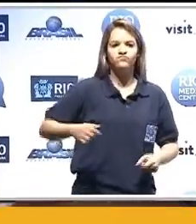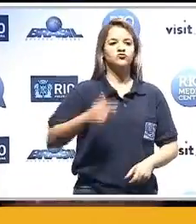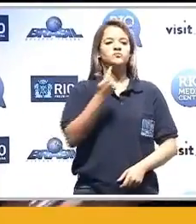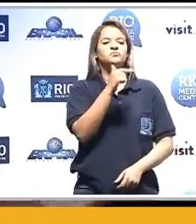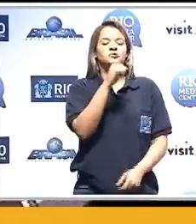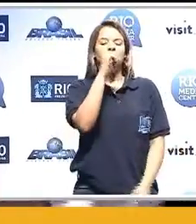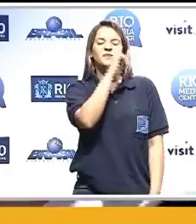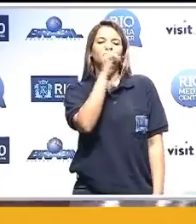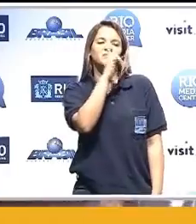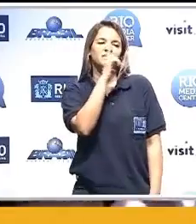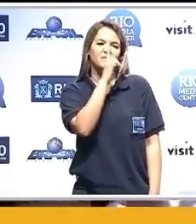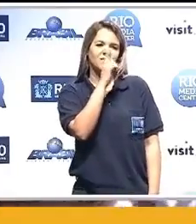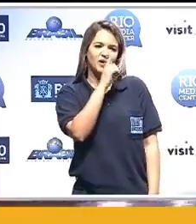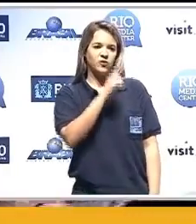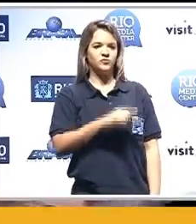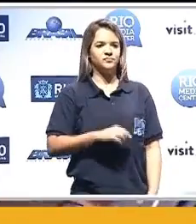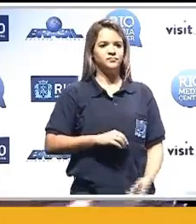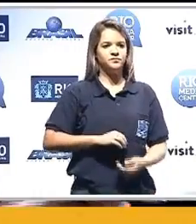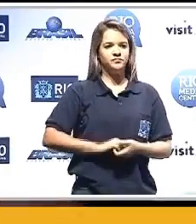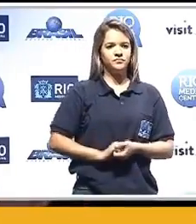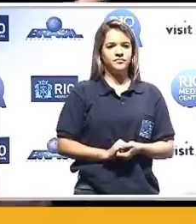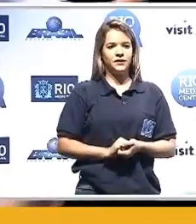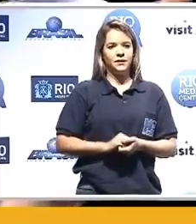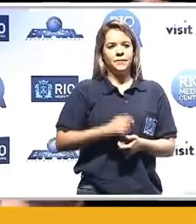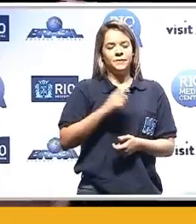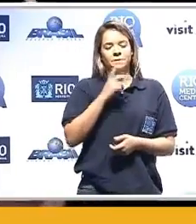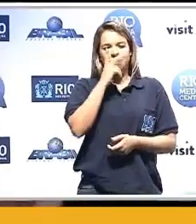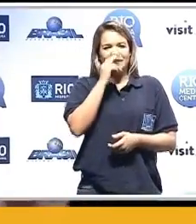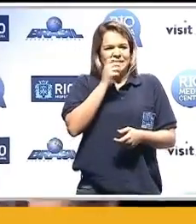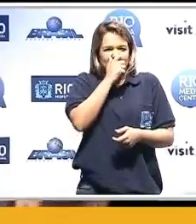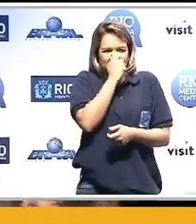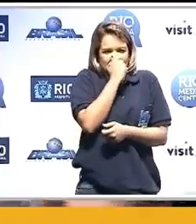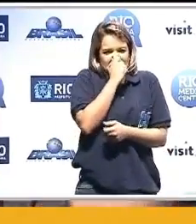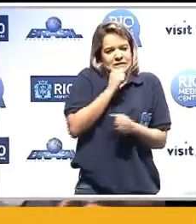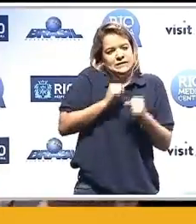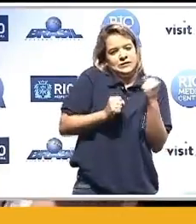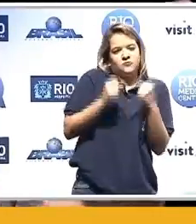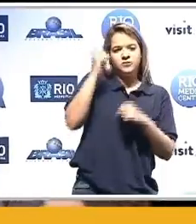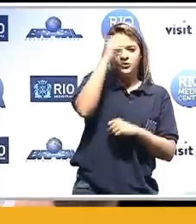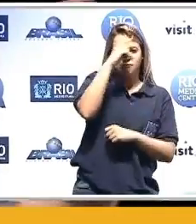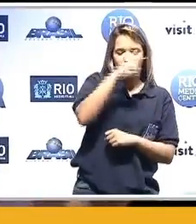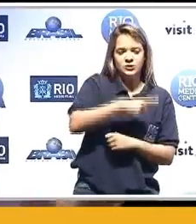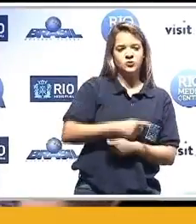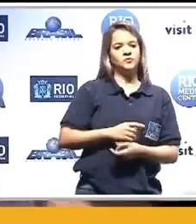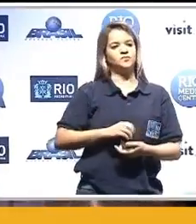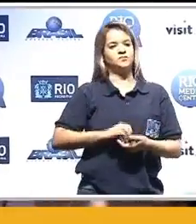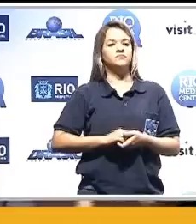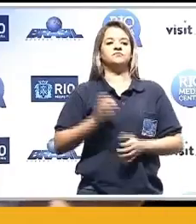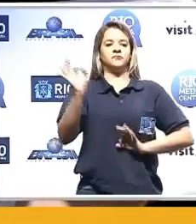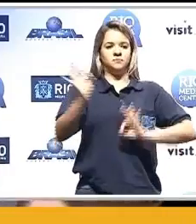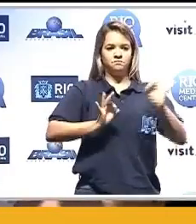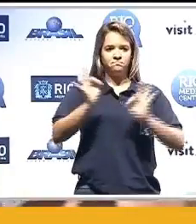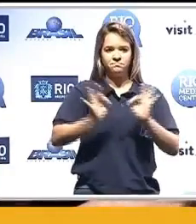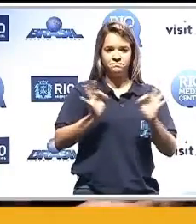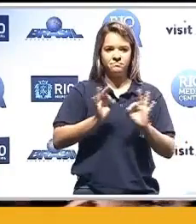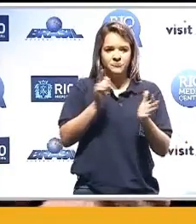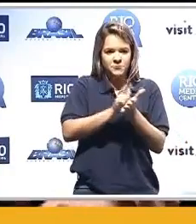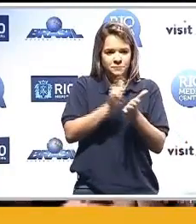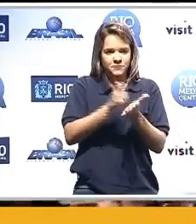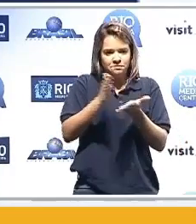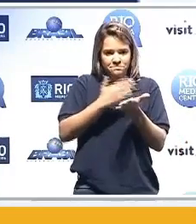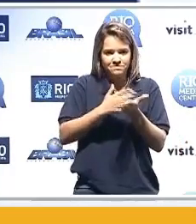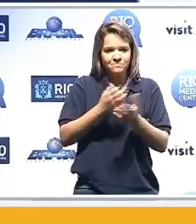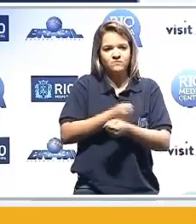todo, ali é meio apertadinho. Nesse plano, nesse guia, existe alguma coisa para ser